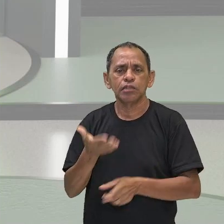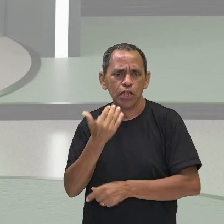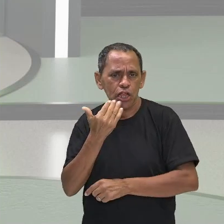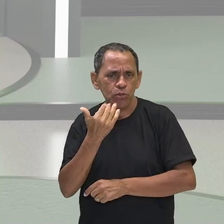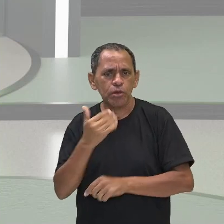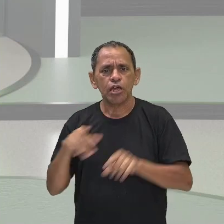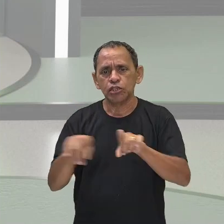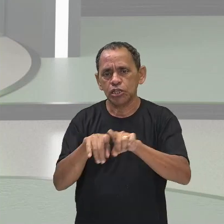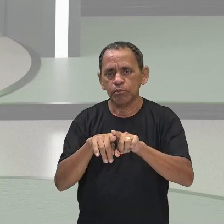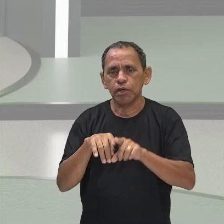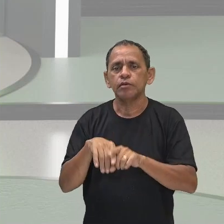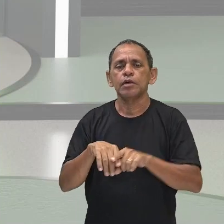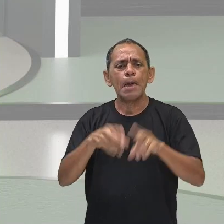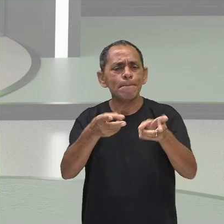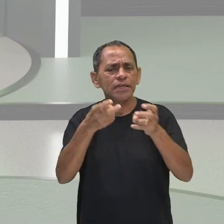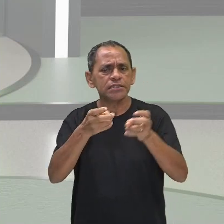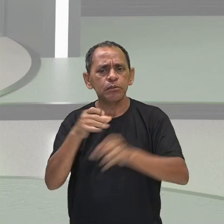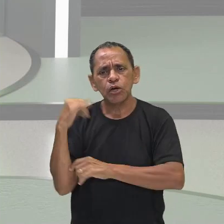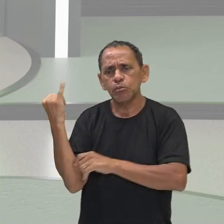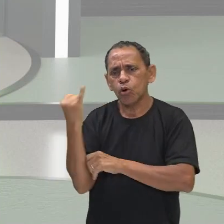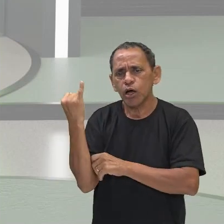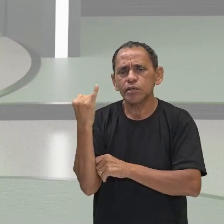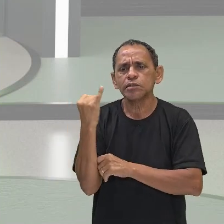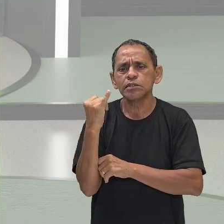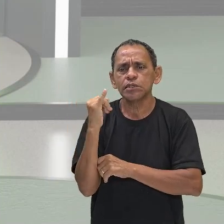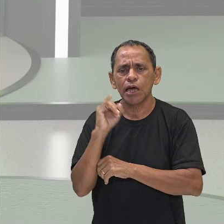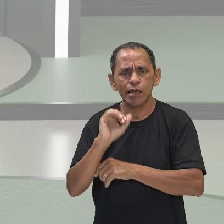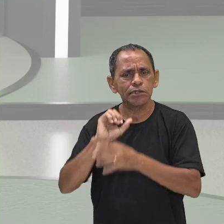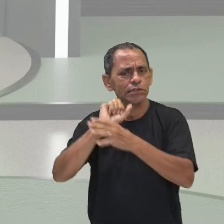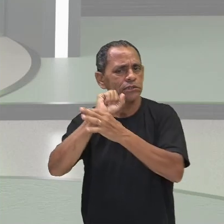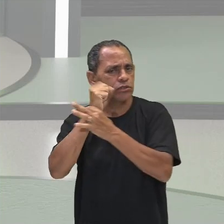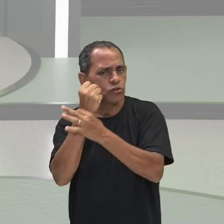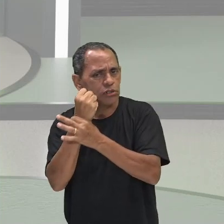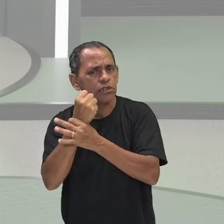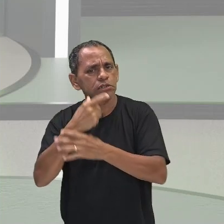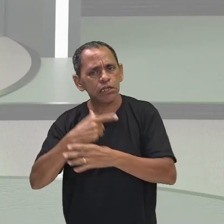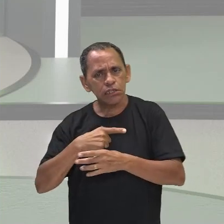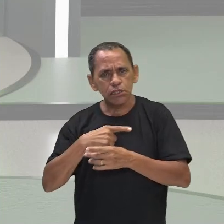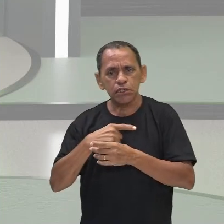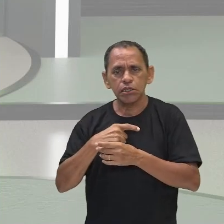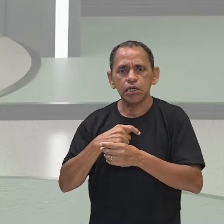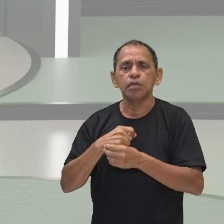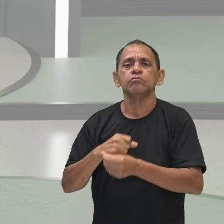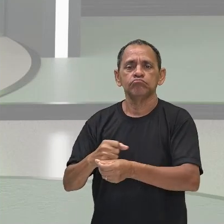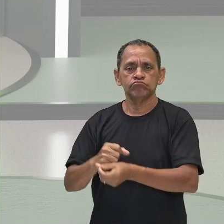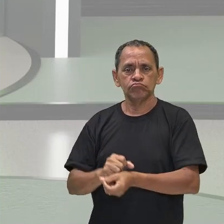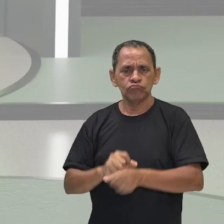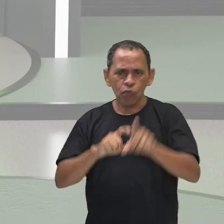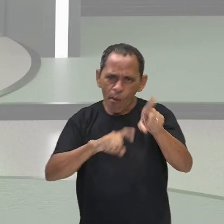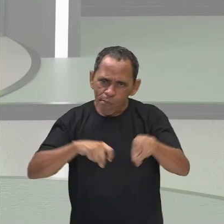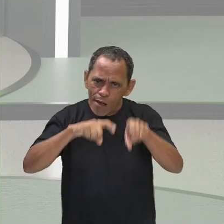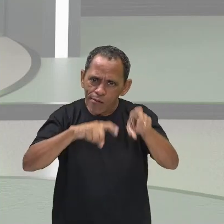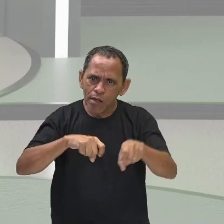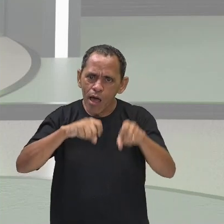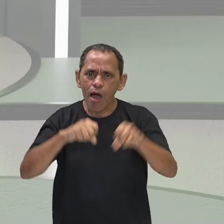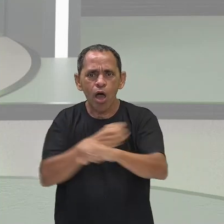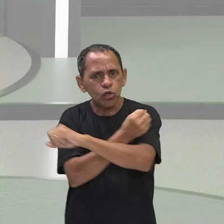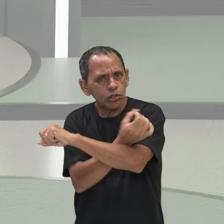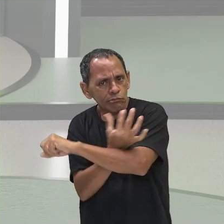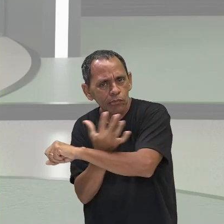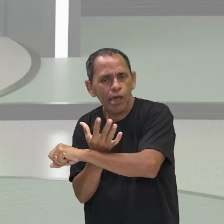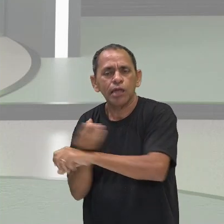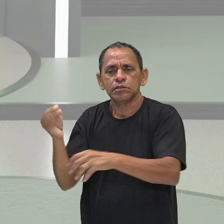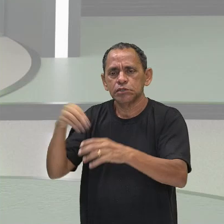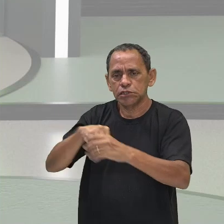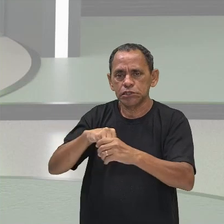aí a importância de se preservar, de se cultivar esses vegetais dentro da dieta alimentar do